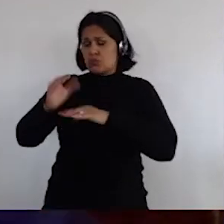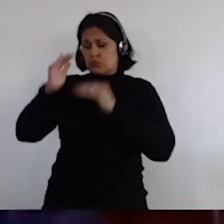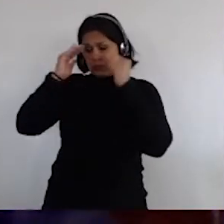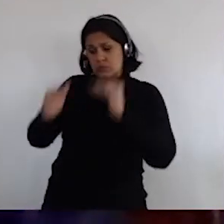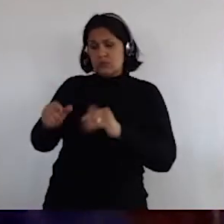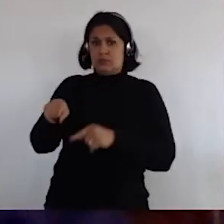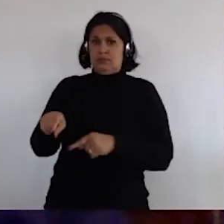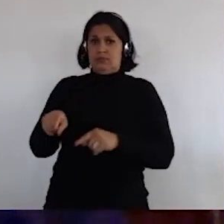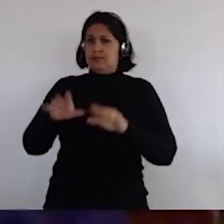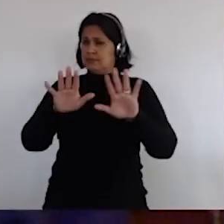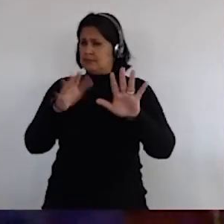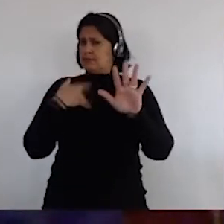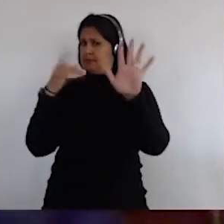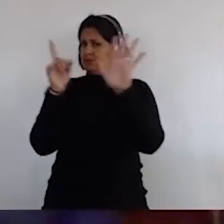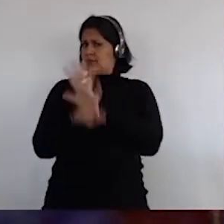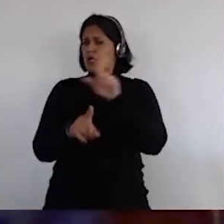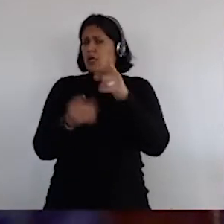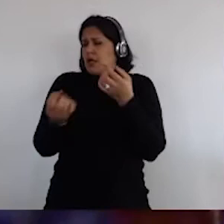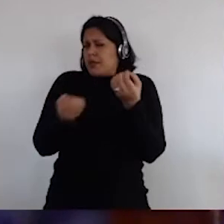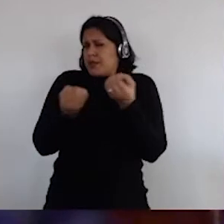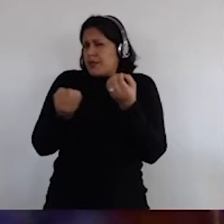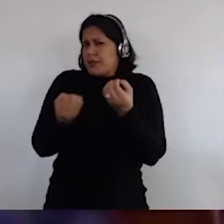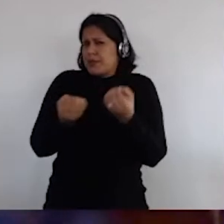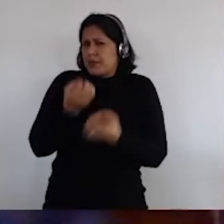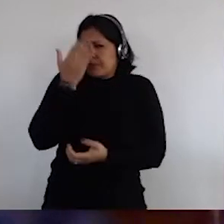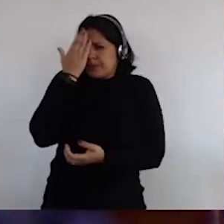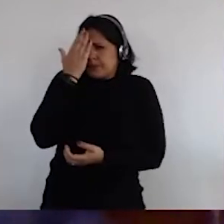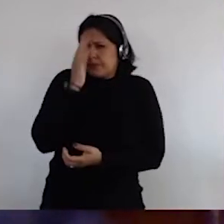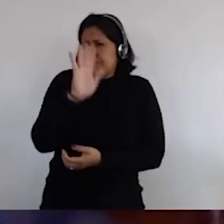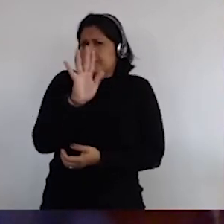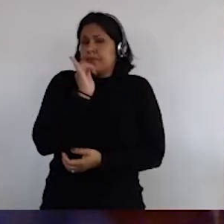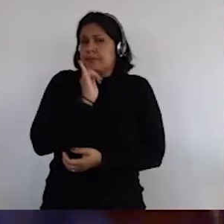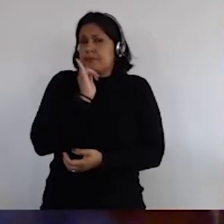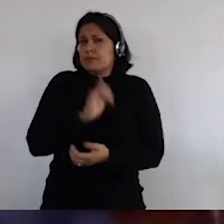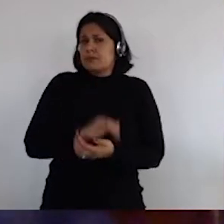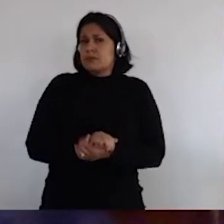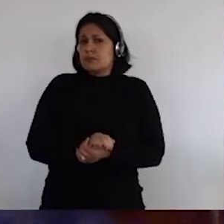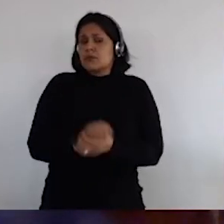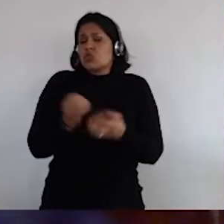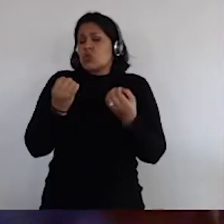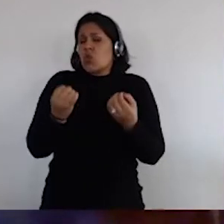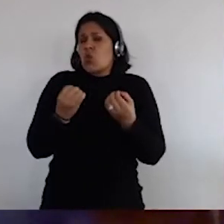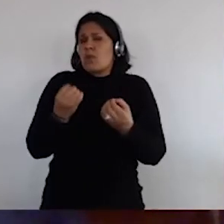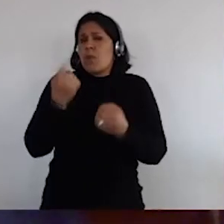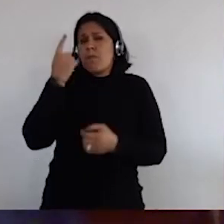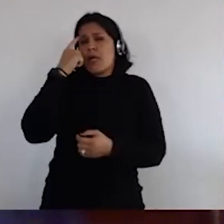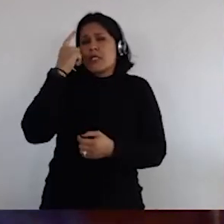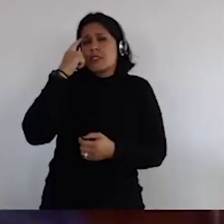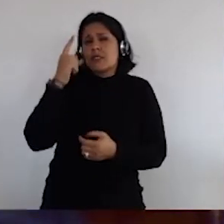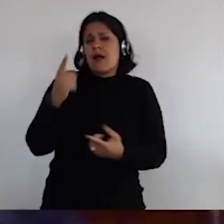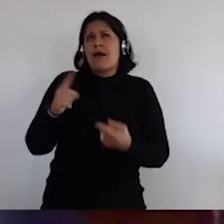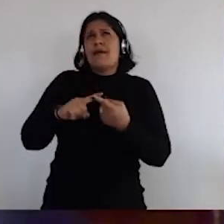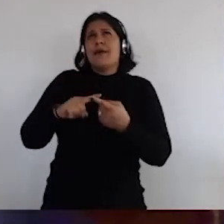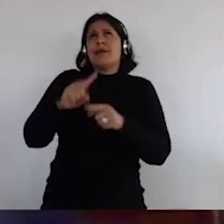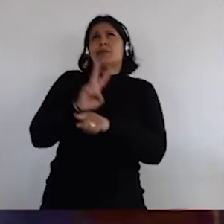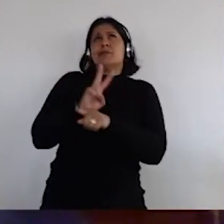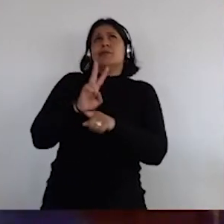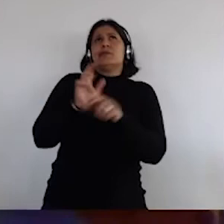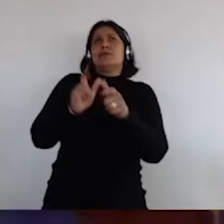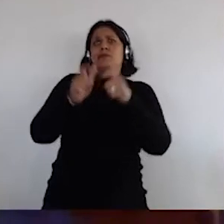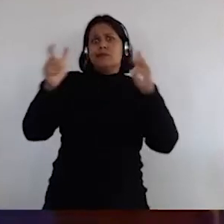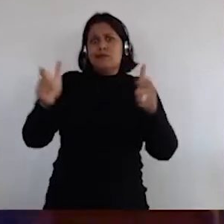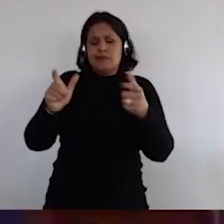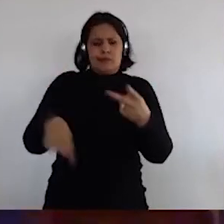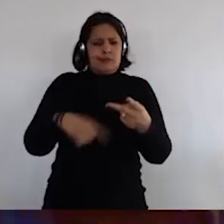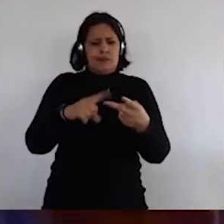Como imaginar, meus amigos, senhoras e senhores, queridos colegas, contraditório, ampla